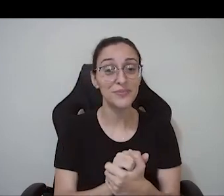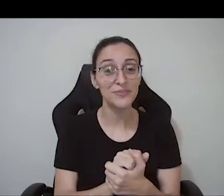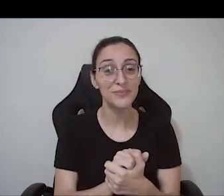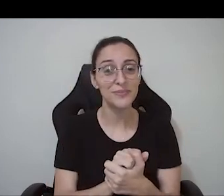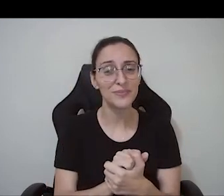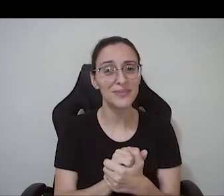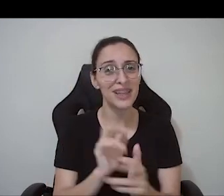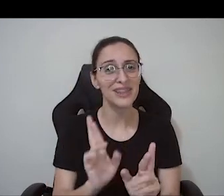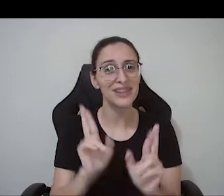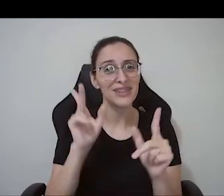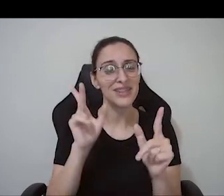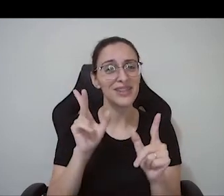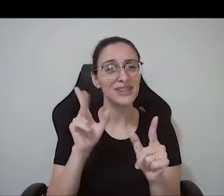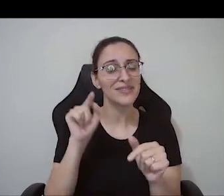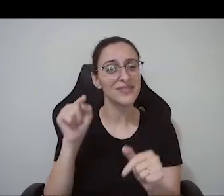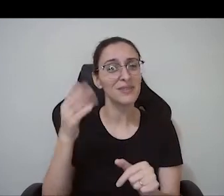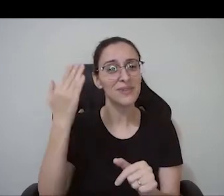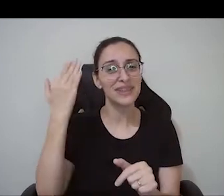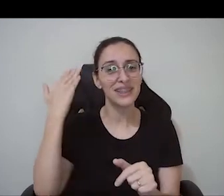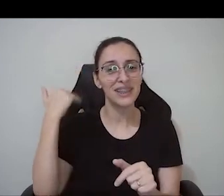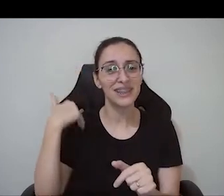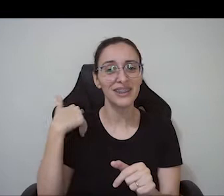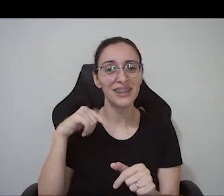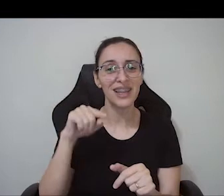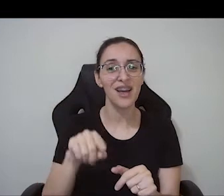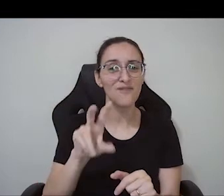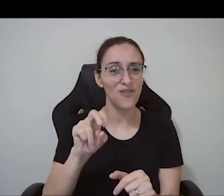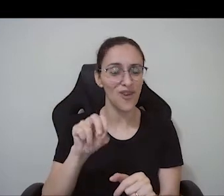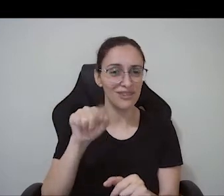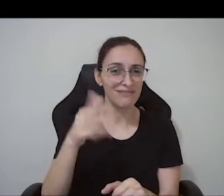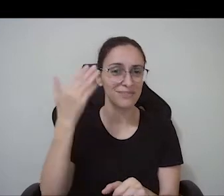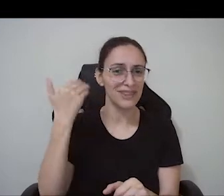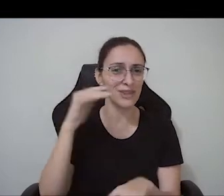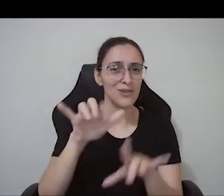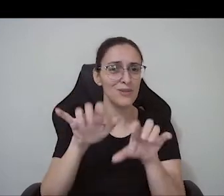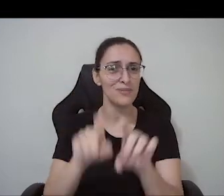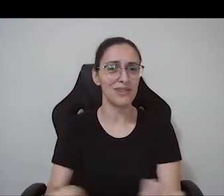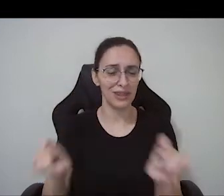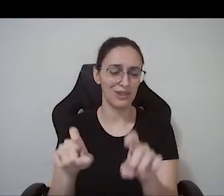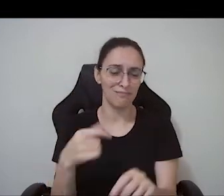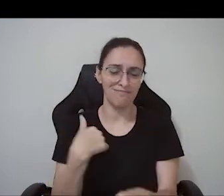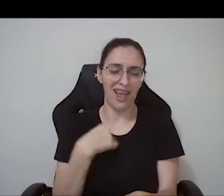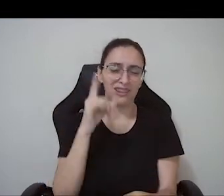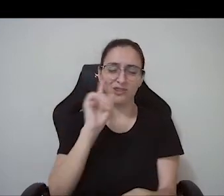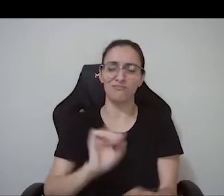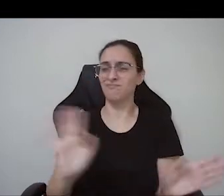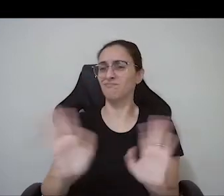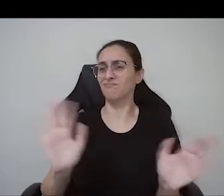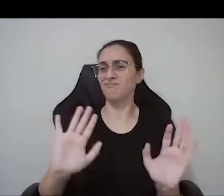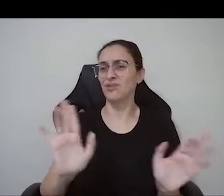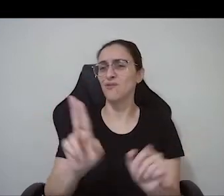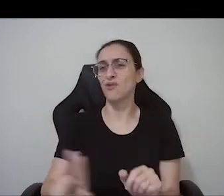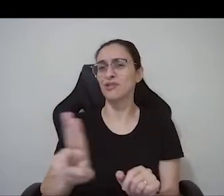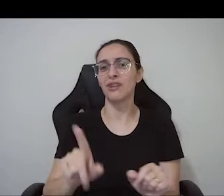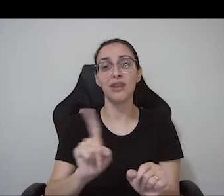algo peculiar, porque há um tempo atrás, o computador para ela era algo que ela nem imaginava que ia conseguir usar. E agora